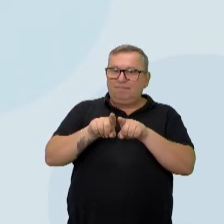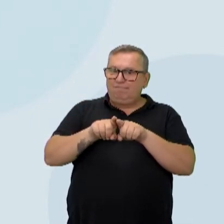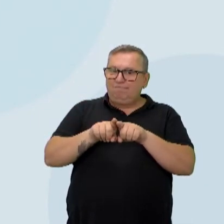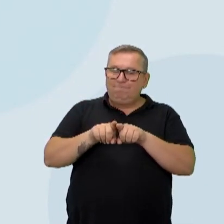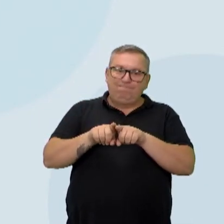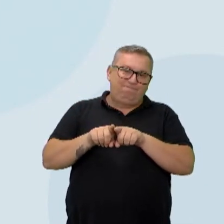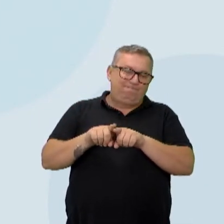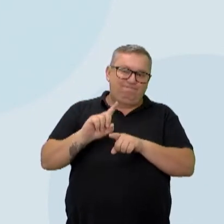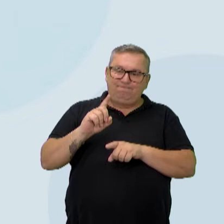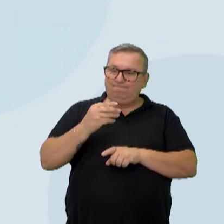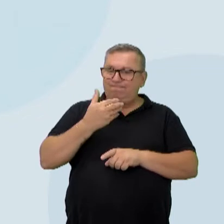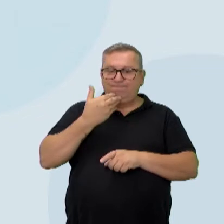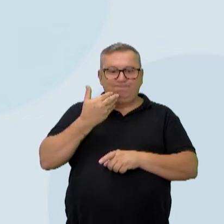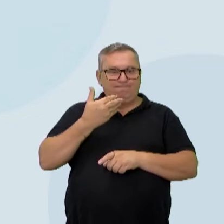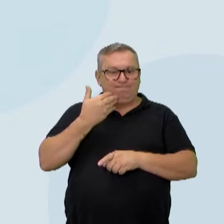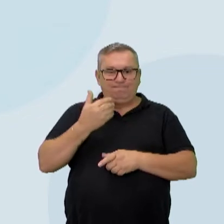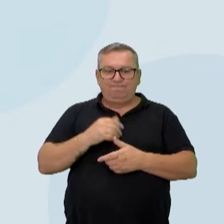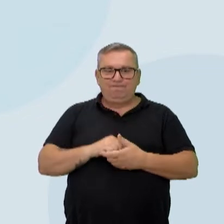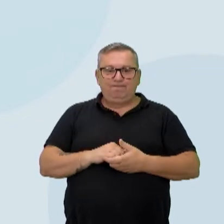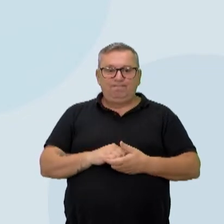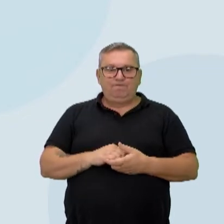coisa fácil. Vamos lá.